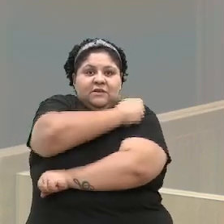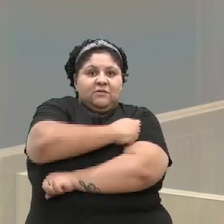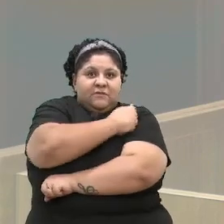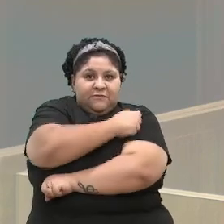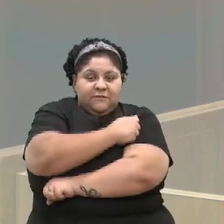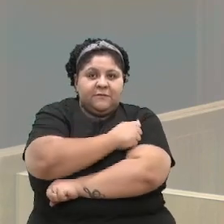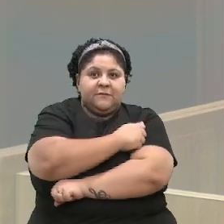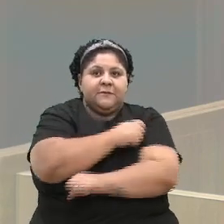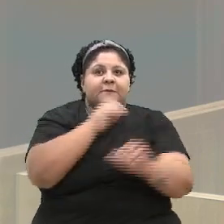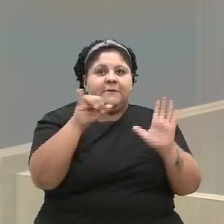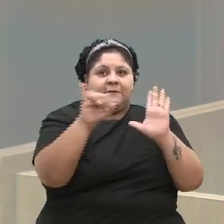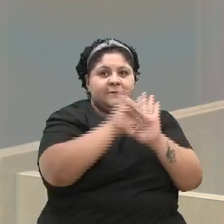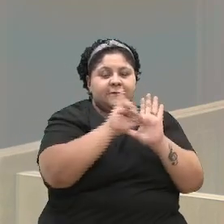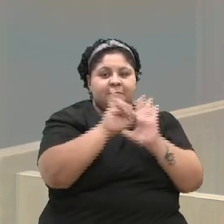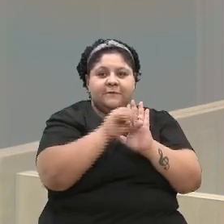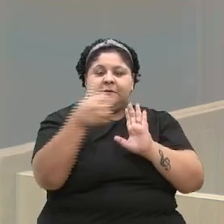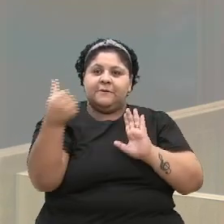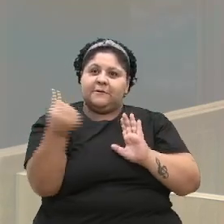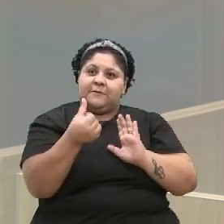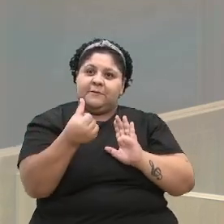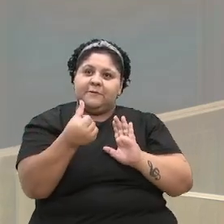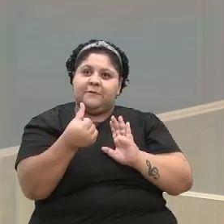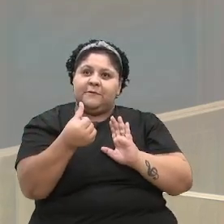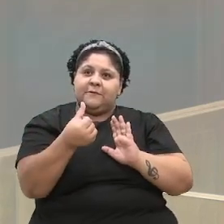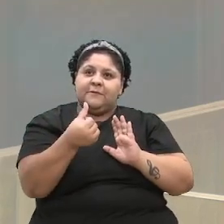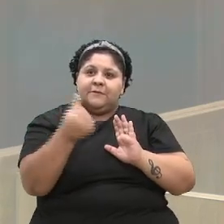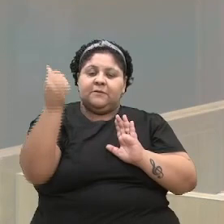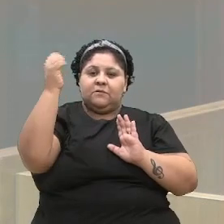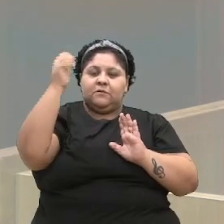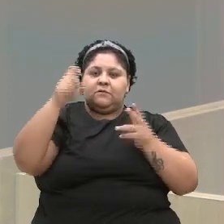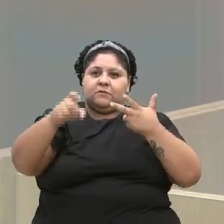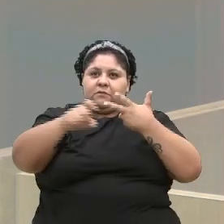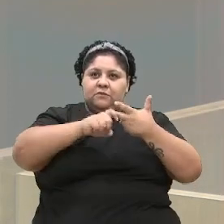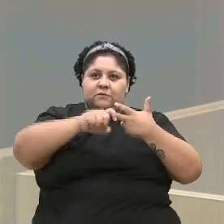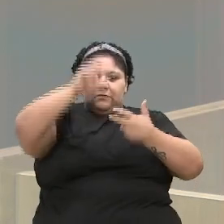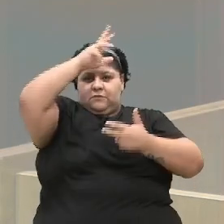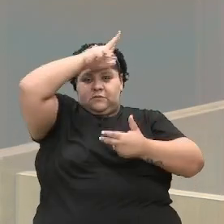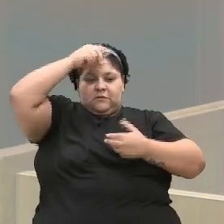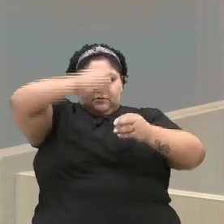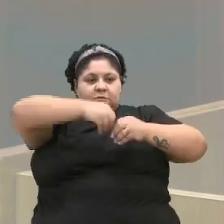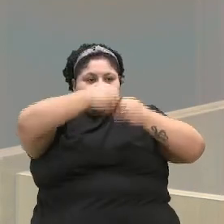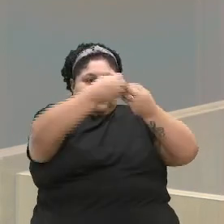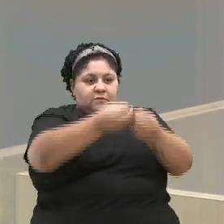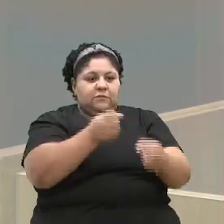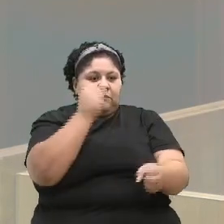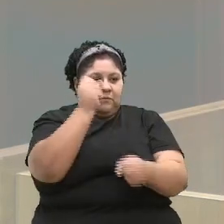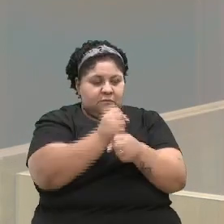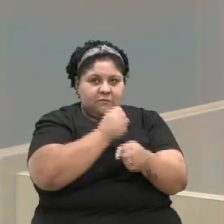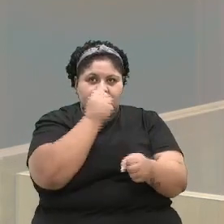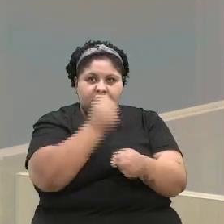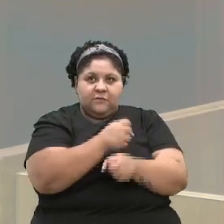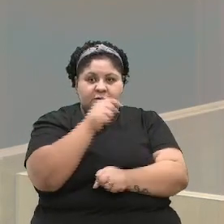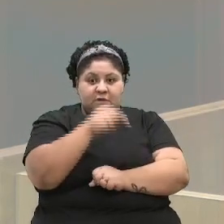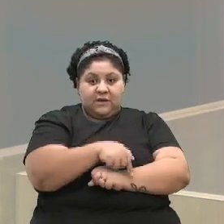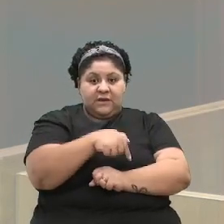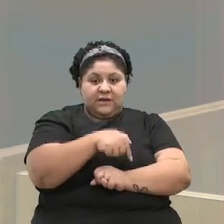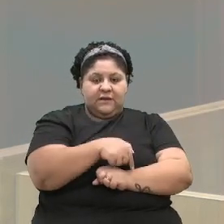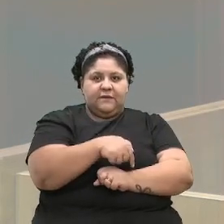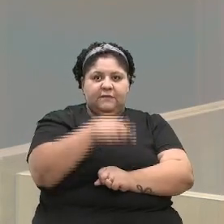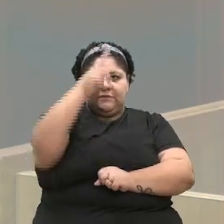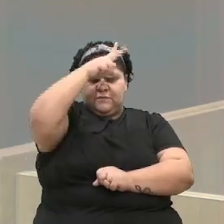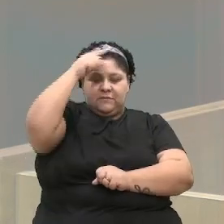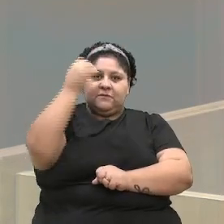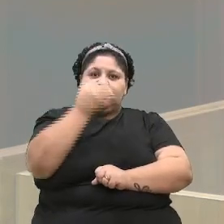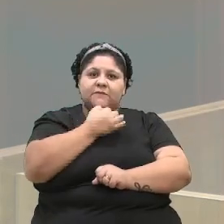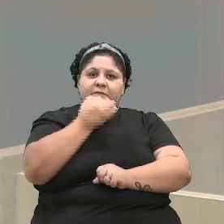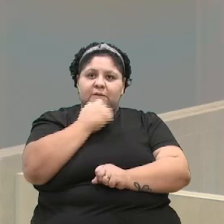Artigo 6º. O Executivo Municipal disponibilizará anualmente no sítio eletrônico da Prefeitura de Caxias do Sul as